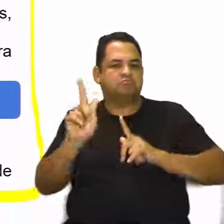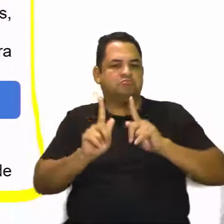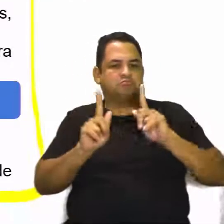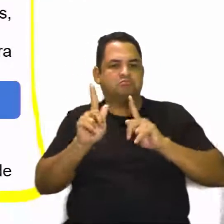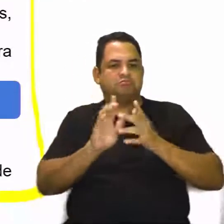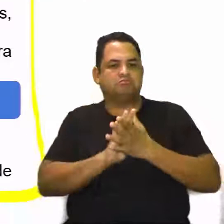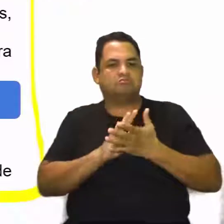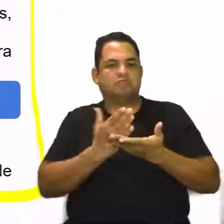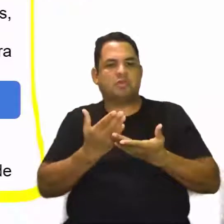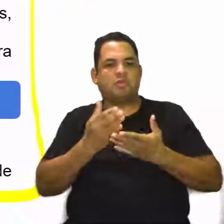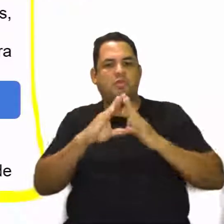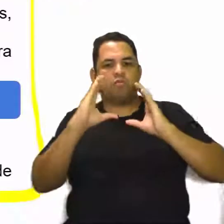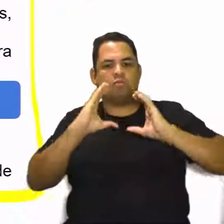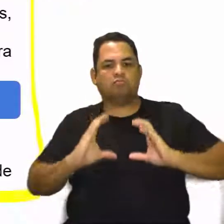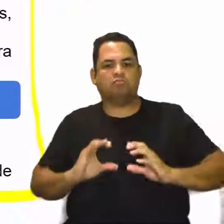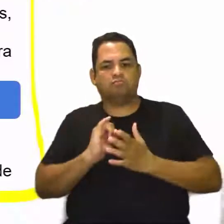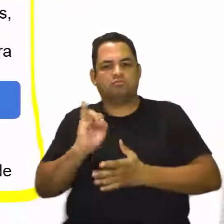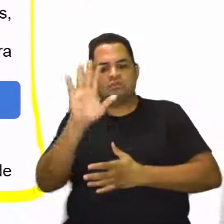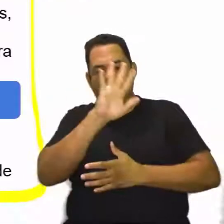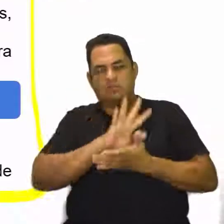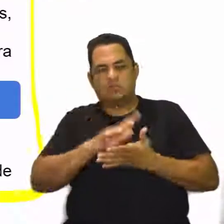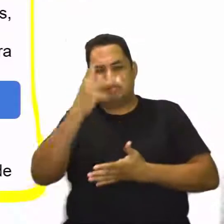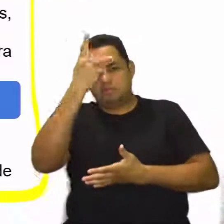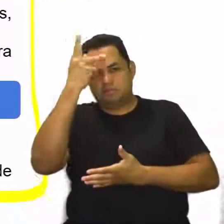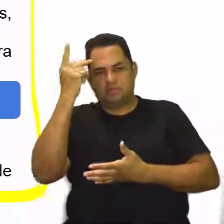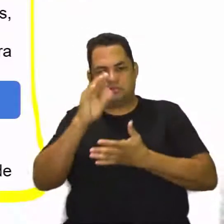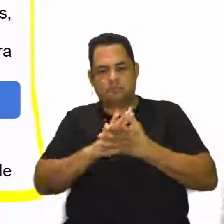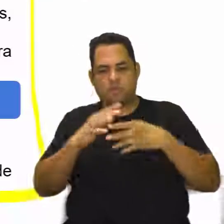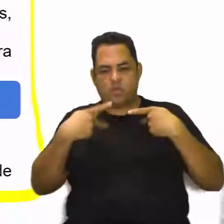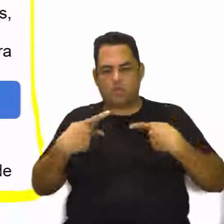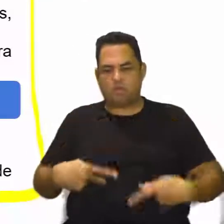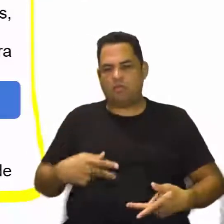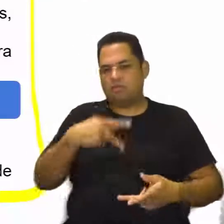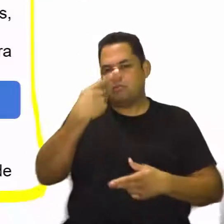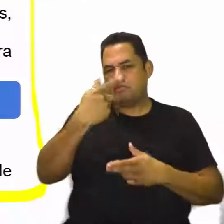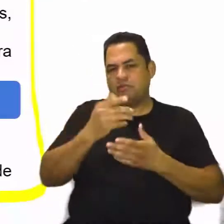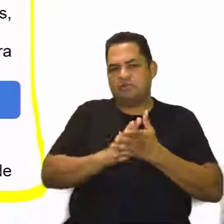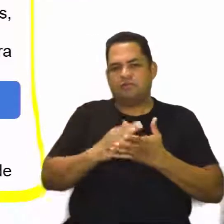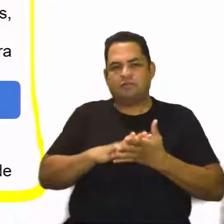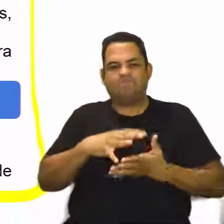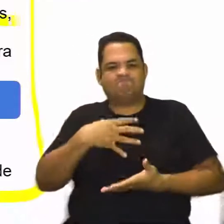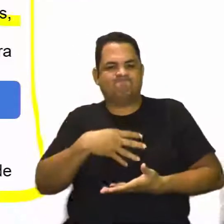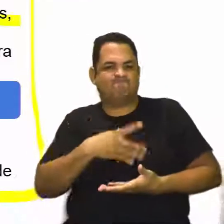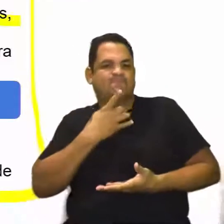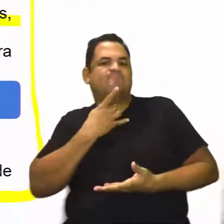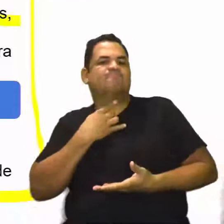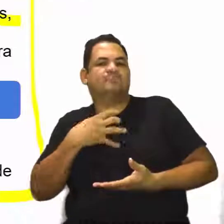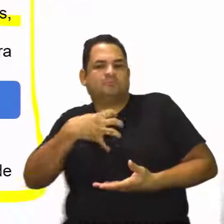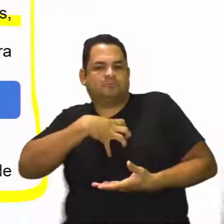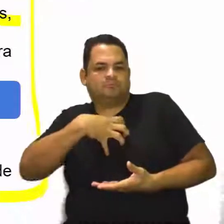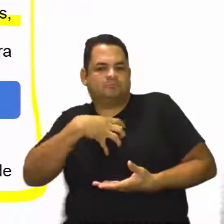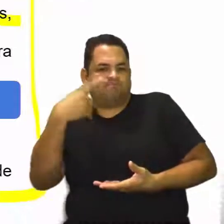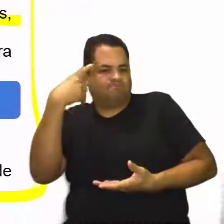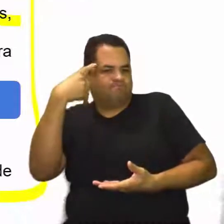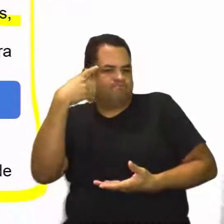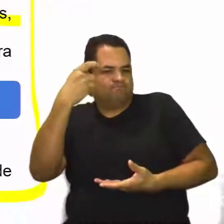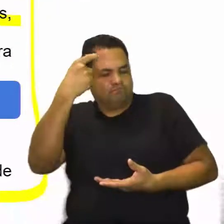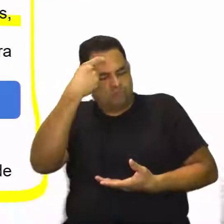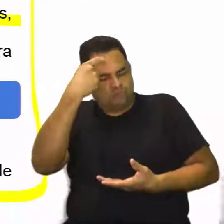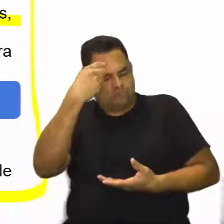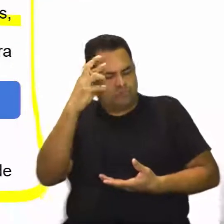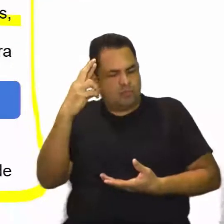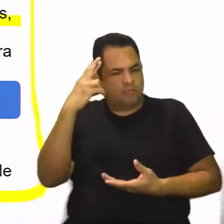imagem de uma pessoa, tem aí o corpo fala, né? Os instintos, os desejos, os sentimentos, os pensamentos,